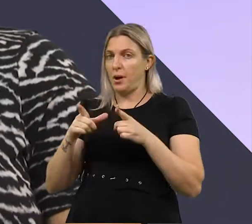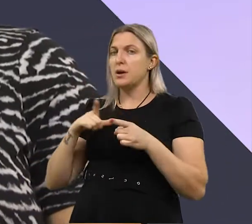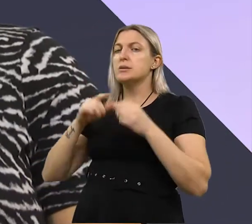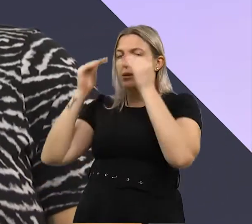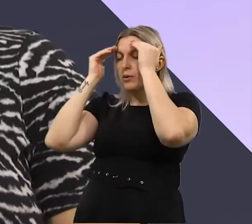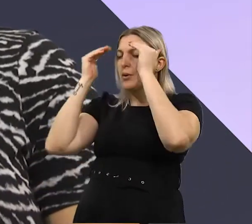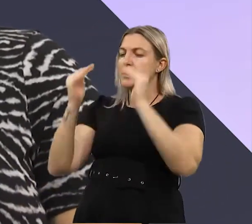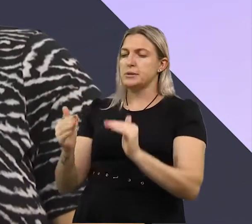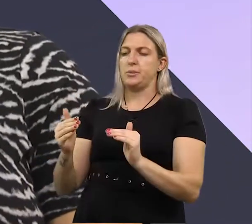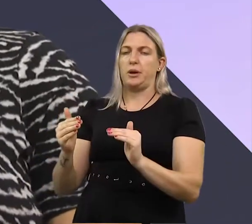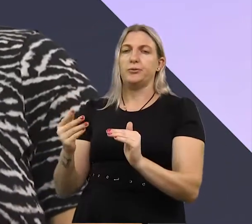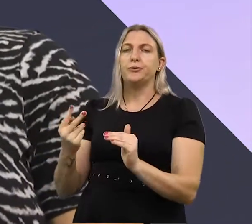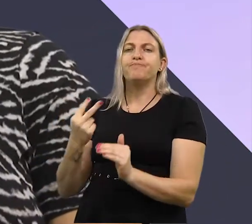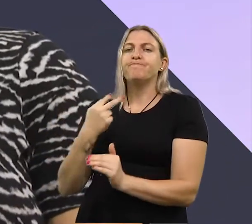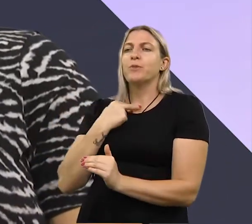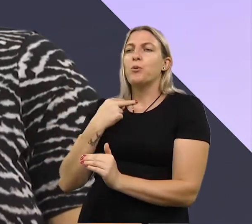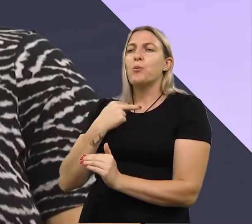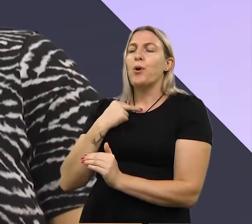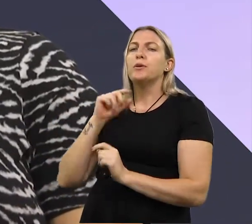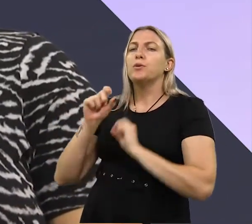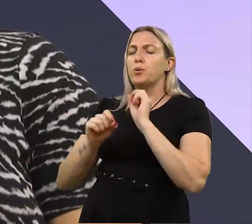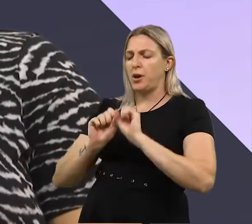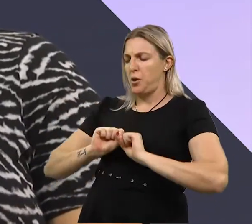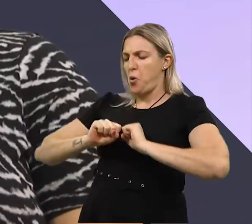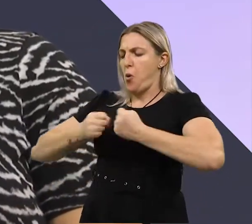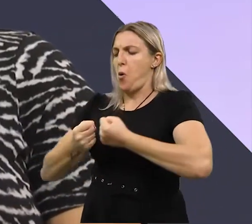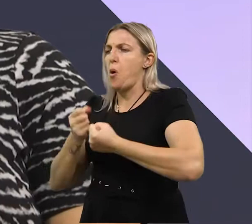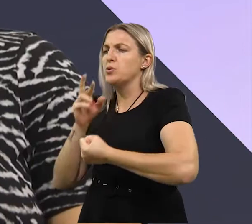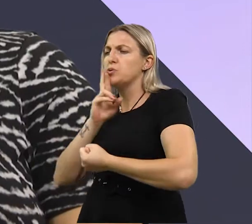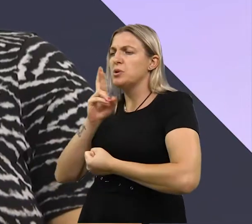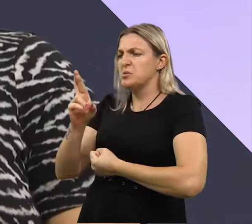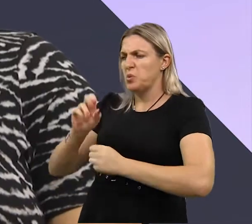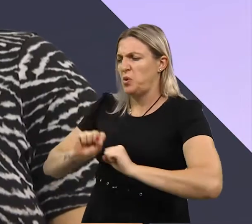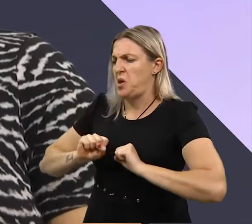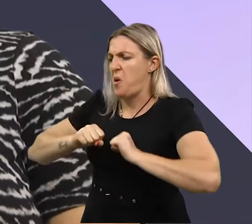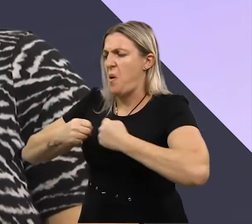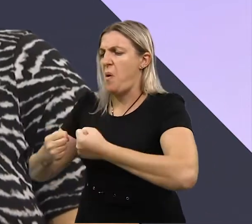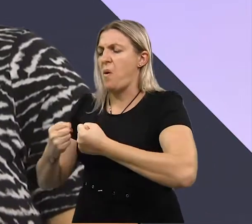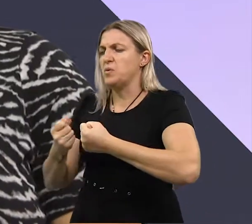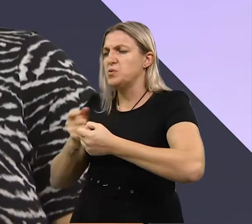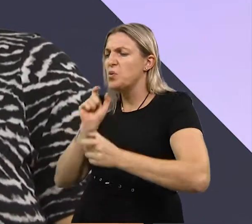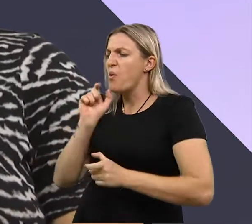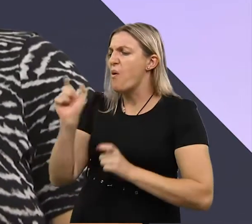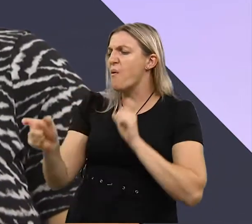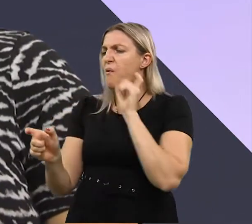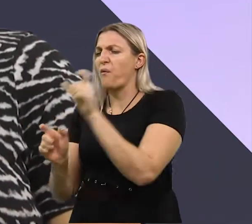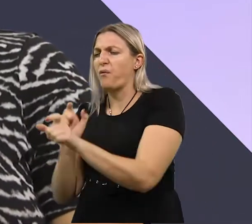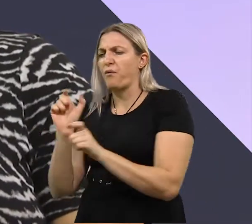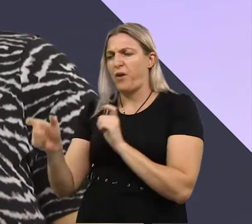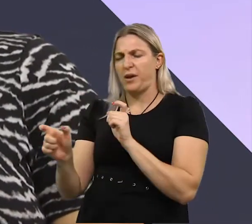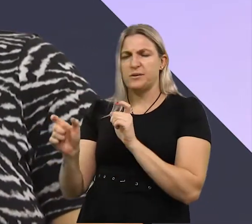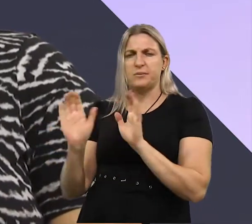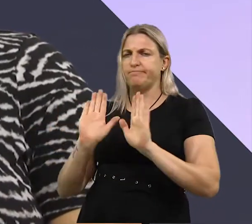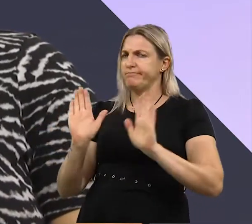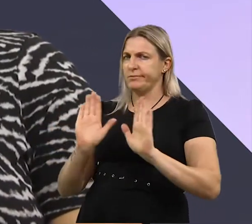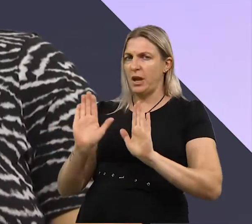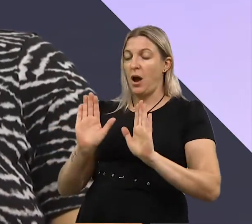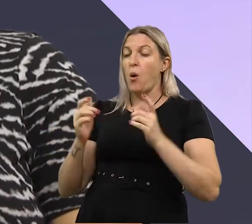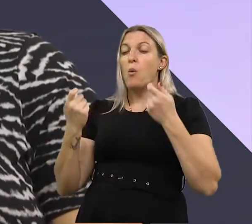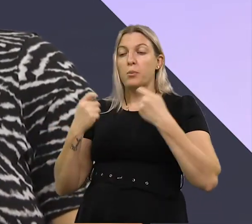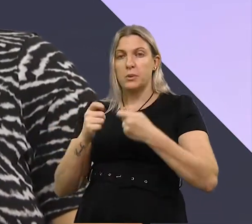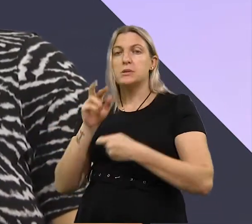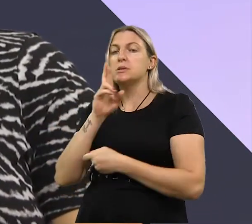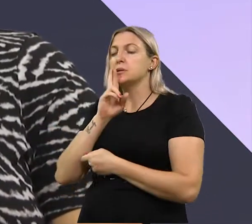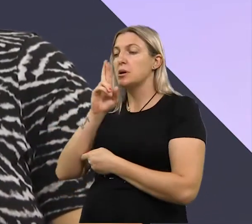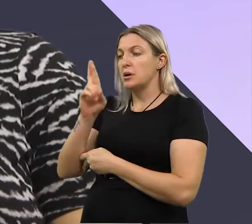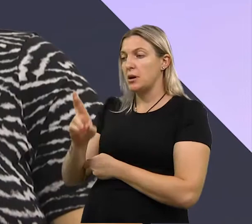pode responder o ódio ou com ofensas, né? A gente responde com argumento aquilo que é necessário ser respondido.